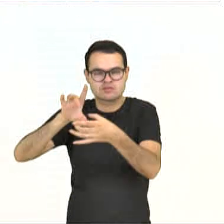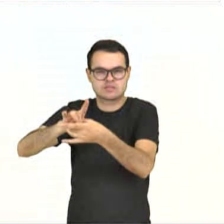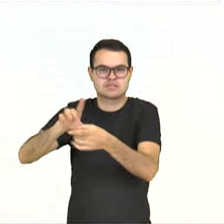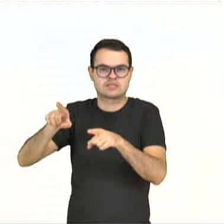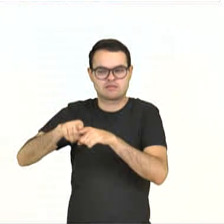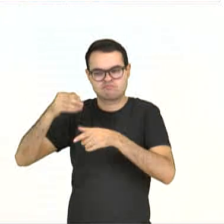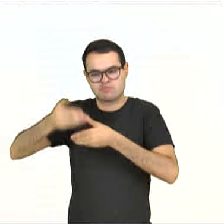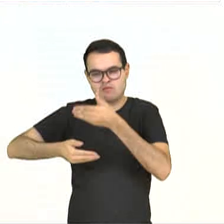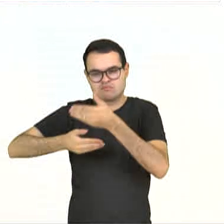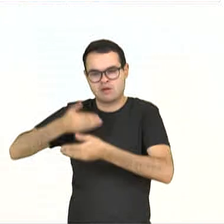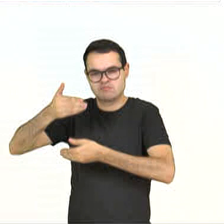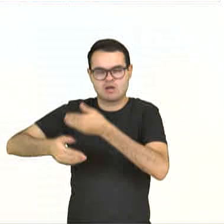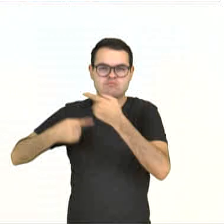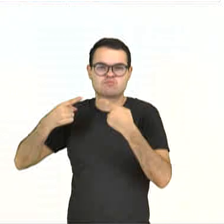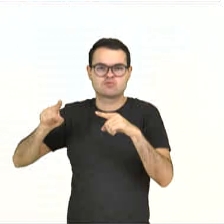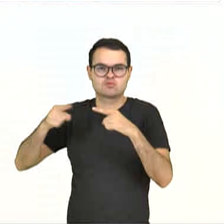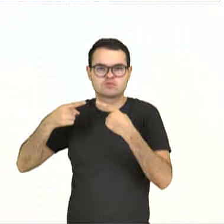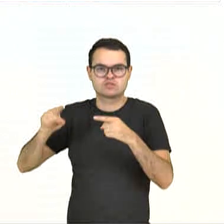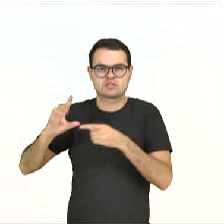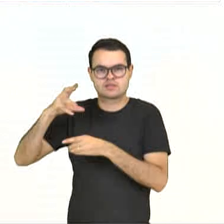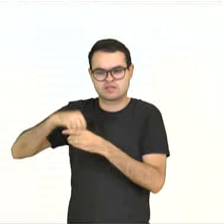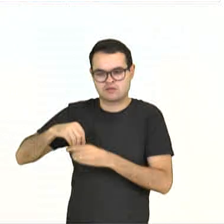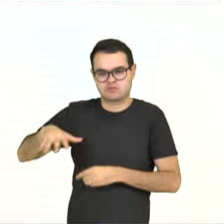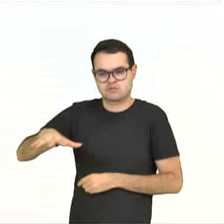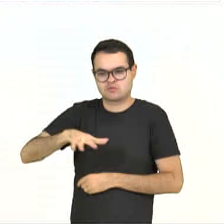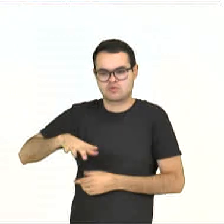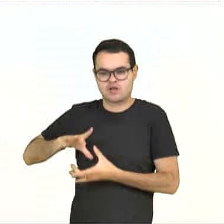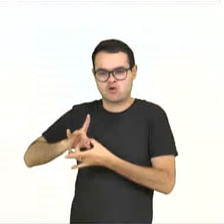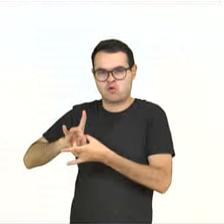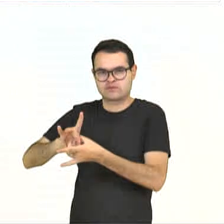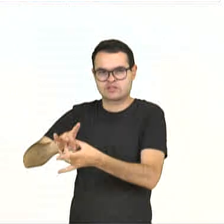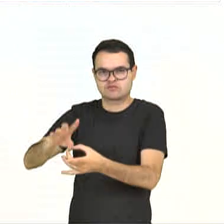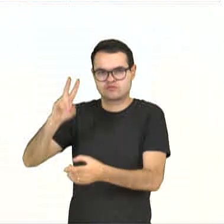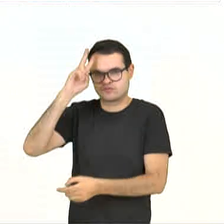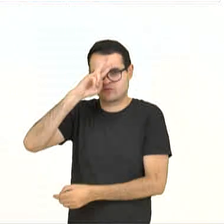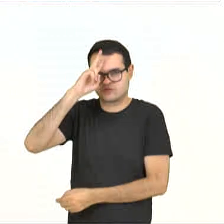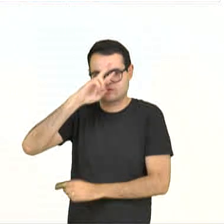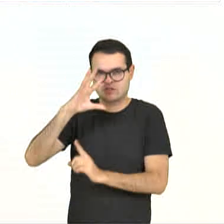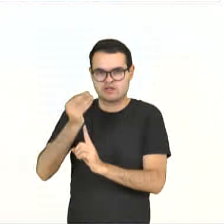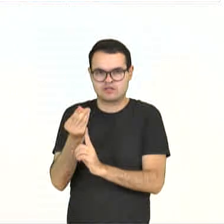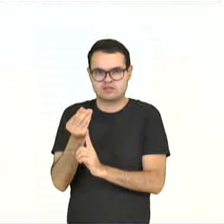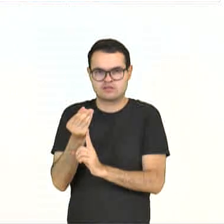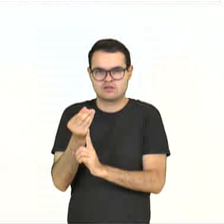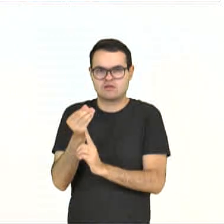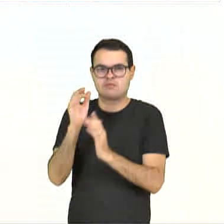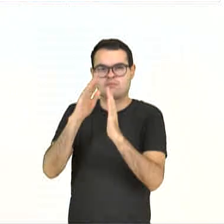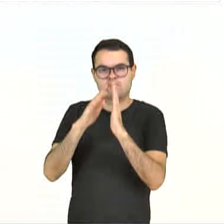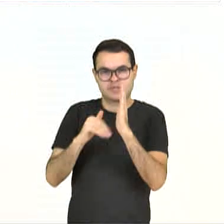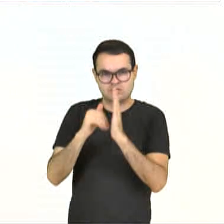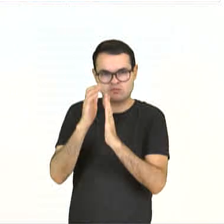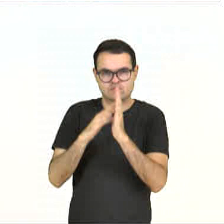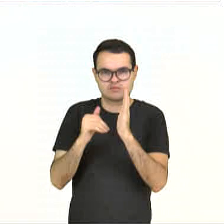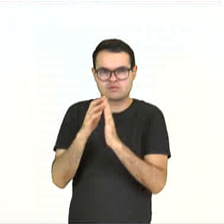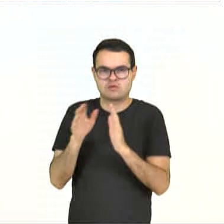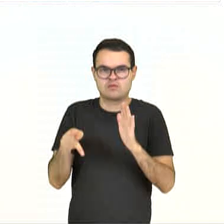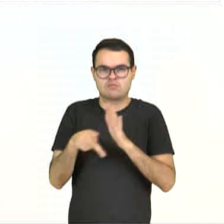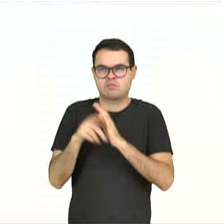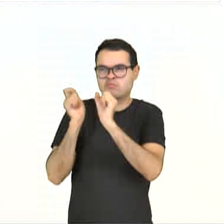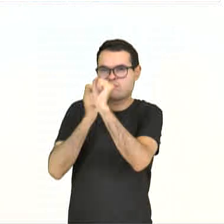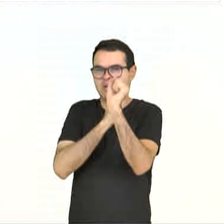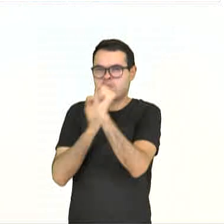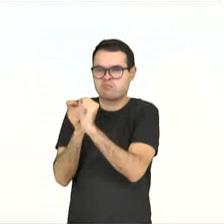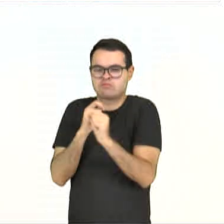um desenvolvimento da própria música dentro da história da arte. A arquitetura românica, como a gente falei, é a gótica, com as gárgulas, que a gente